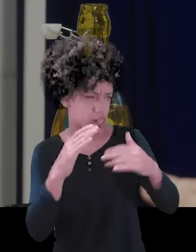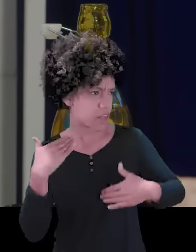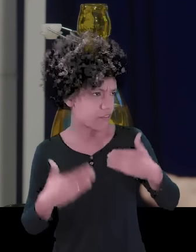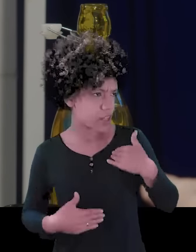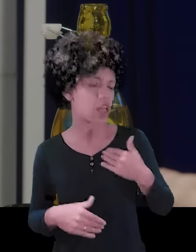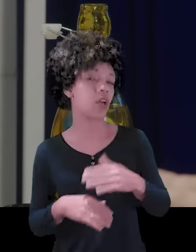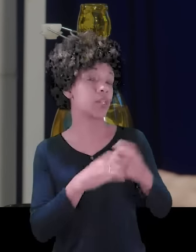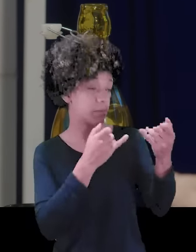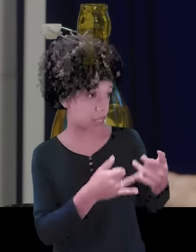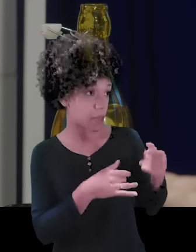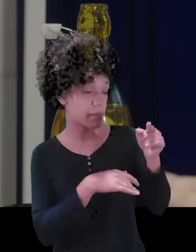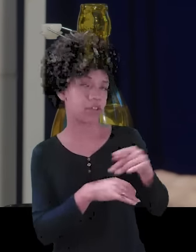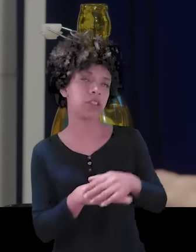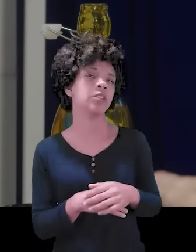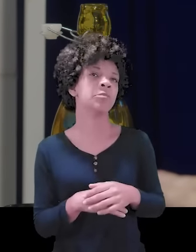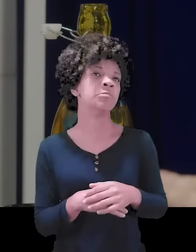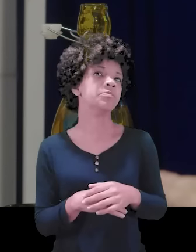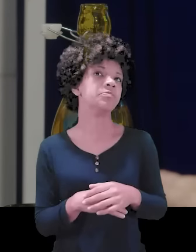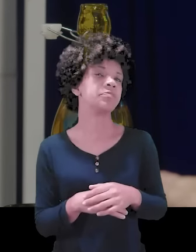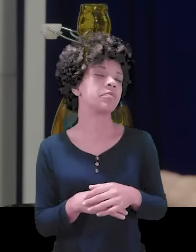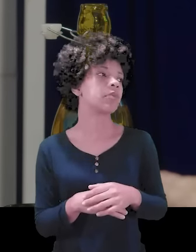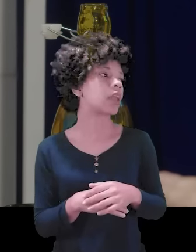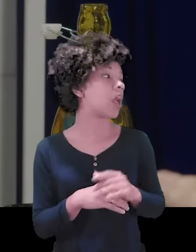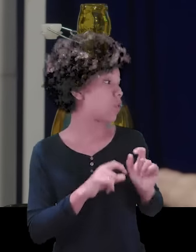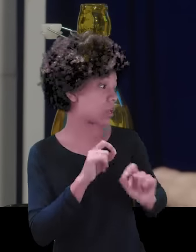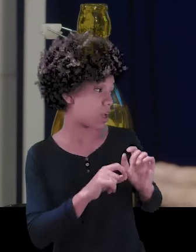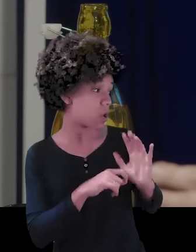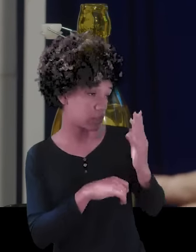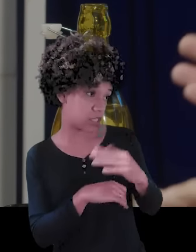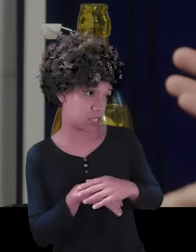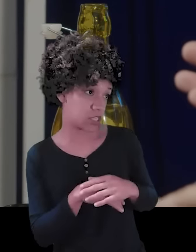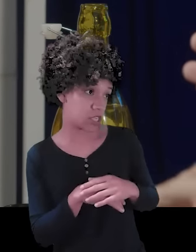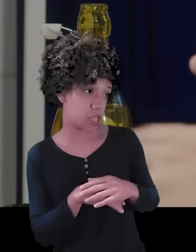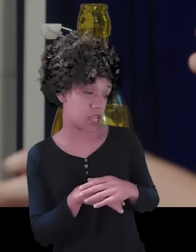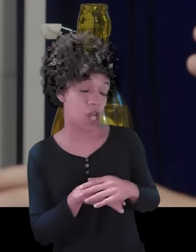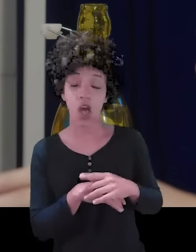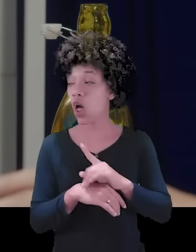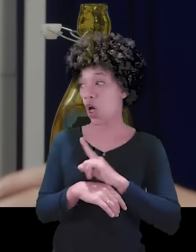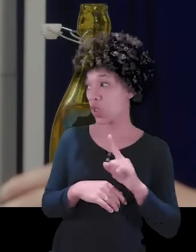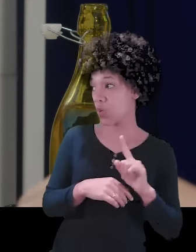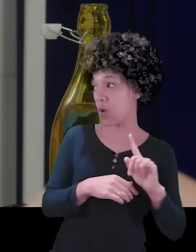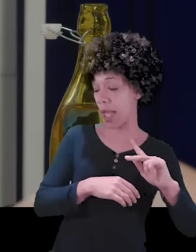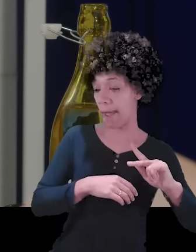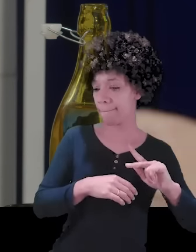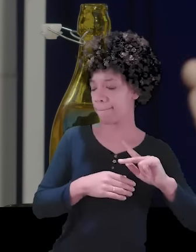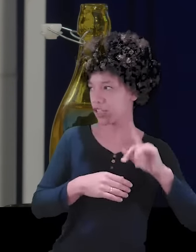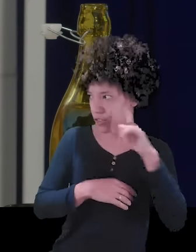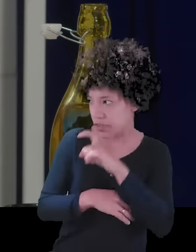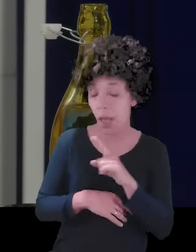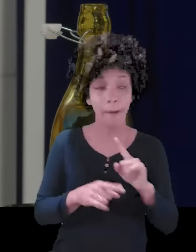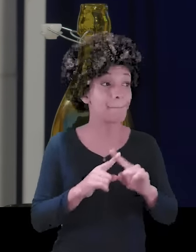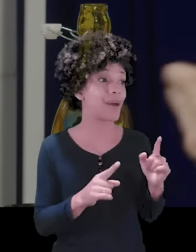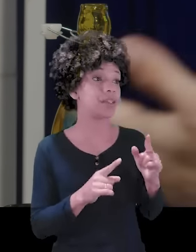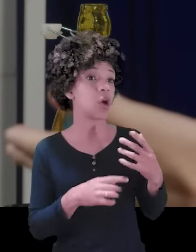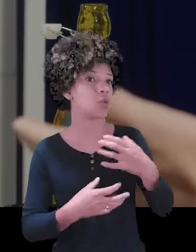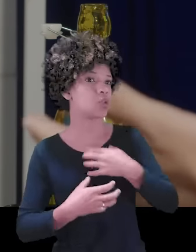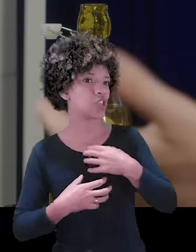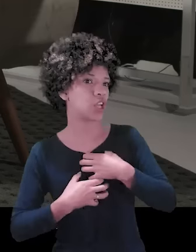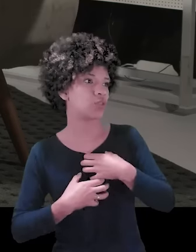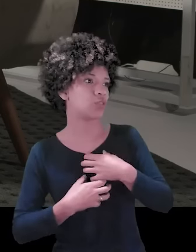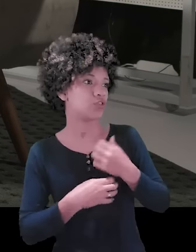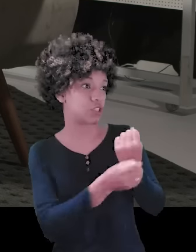começa com falei para você não é não assim não é tão primitivo desse lugar a gente tem hoje é diferente